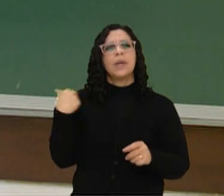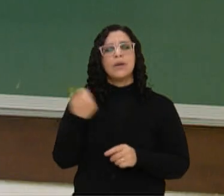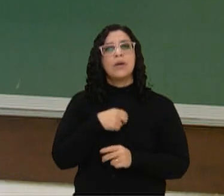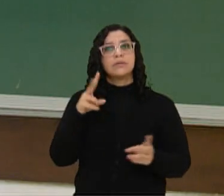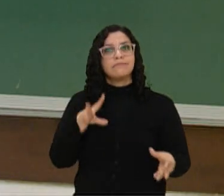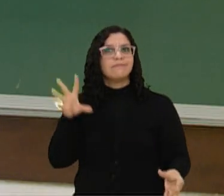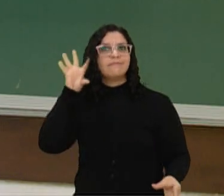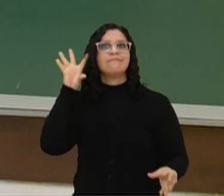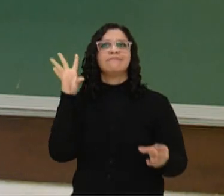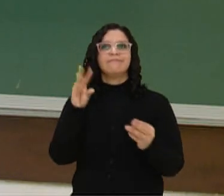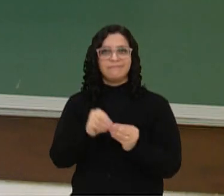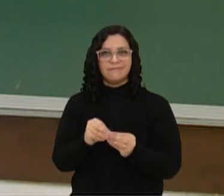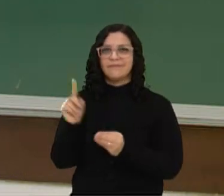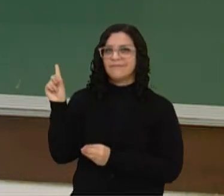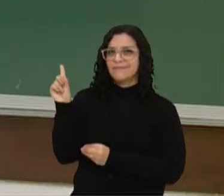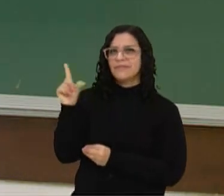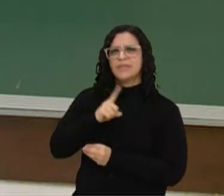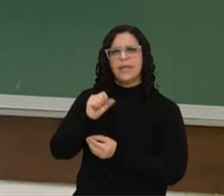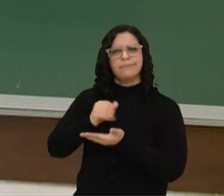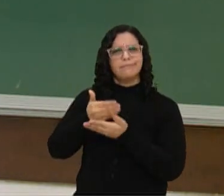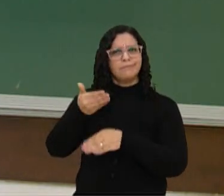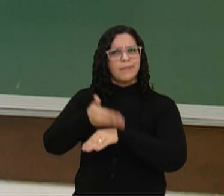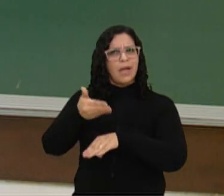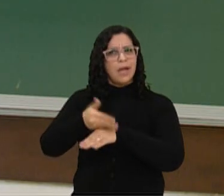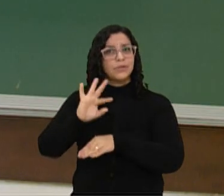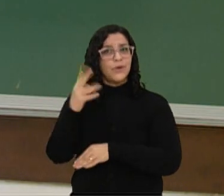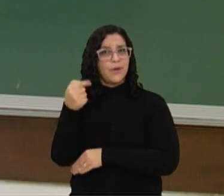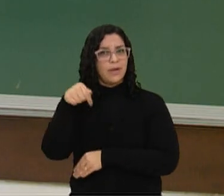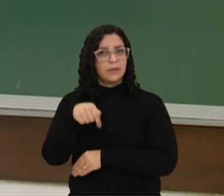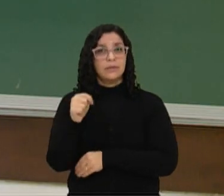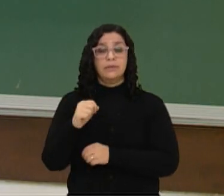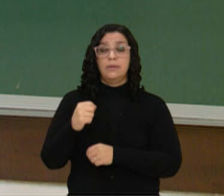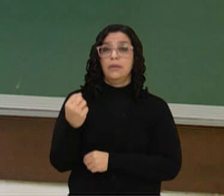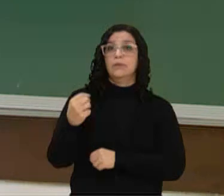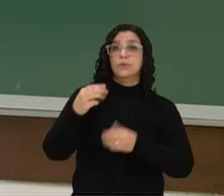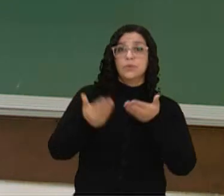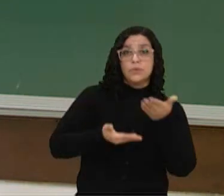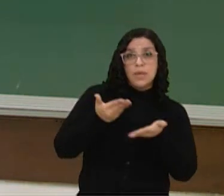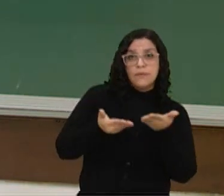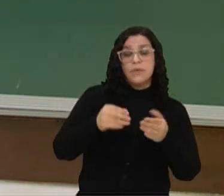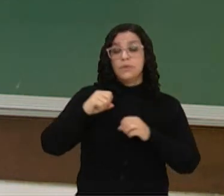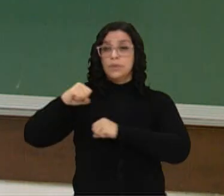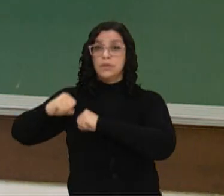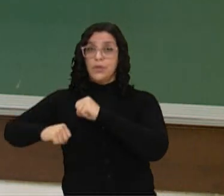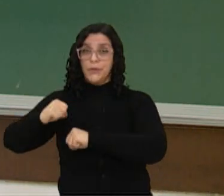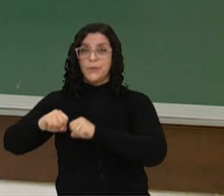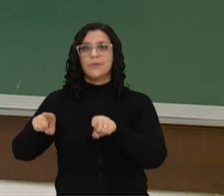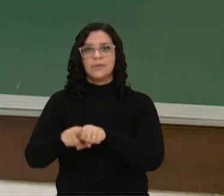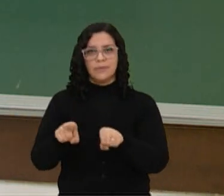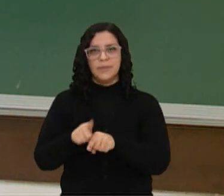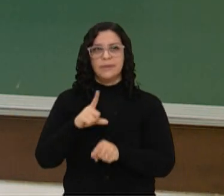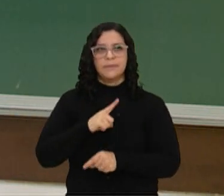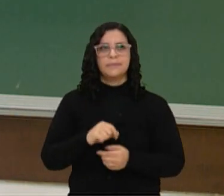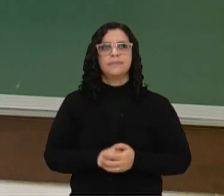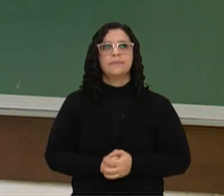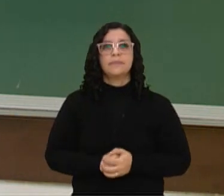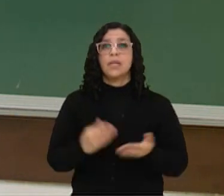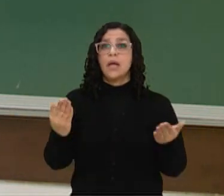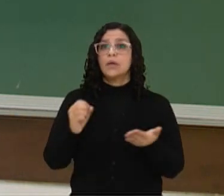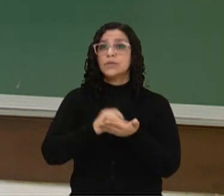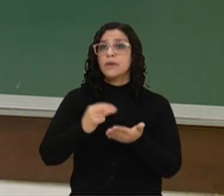gente recapitular todas as atividades que acontecem, tanto no setor de serviços quanto no setor industrial,